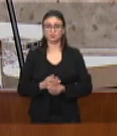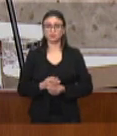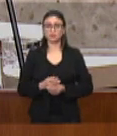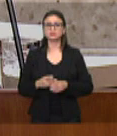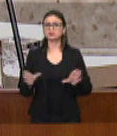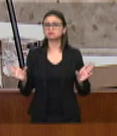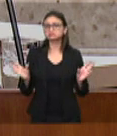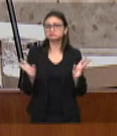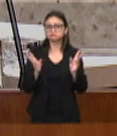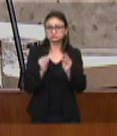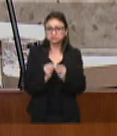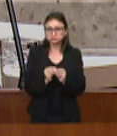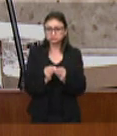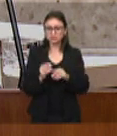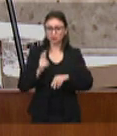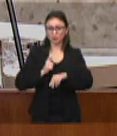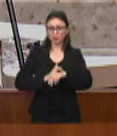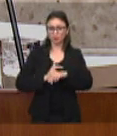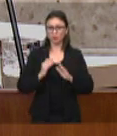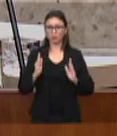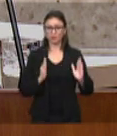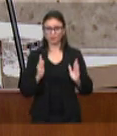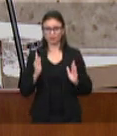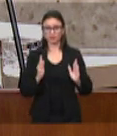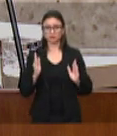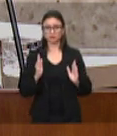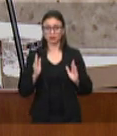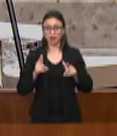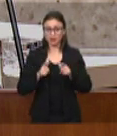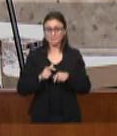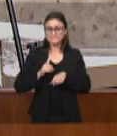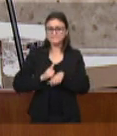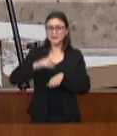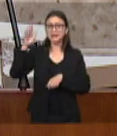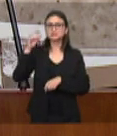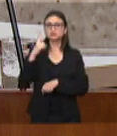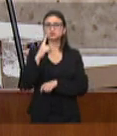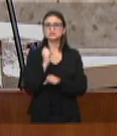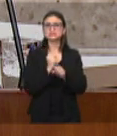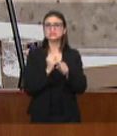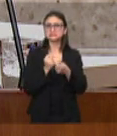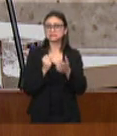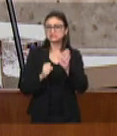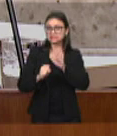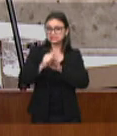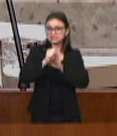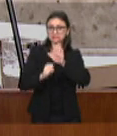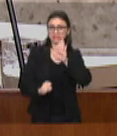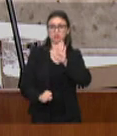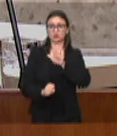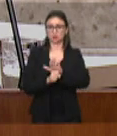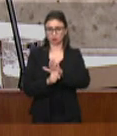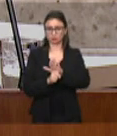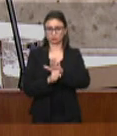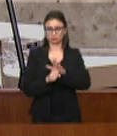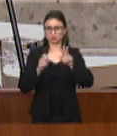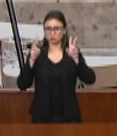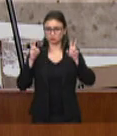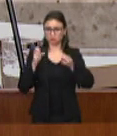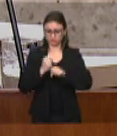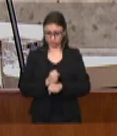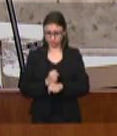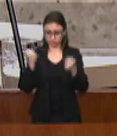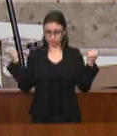conclui, quanto ao momento presente, que há mais de um século da formal abolição da escravidão no